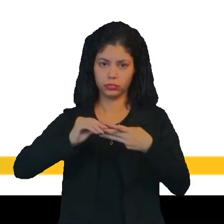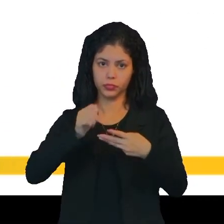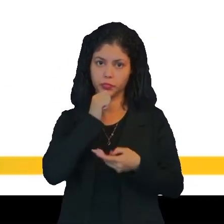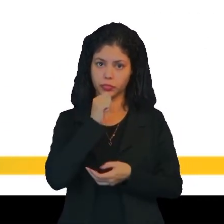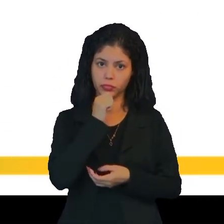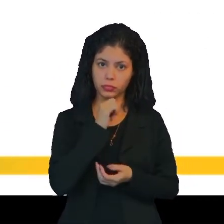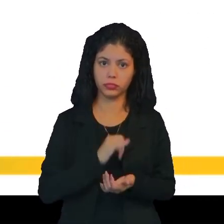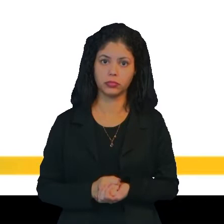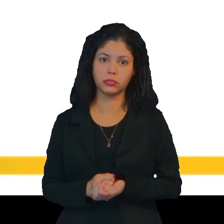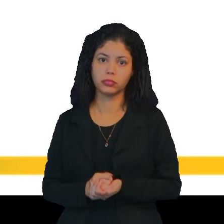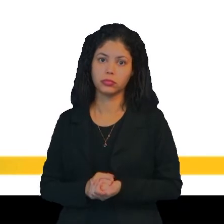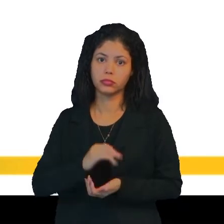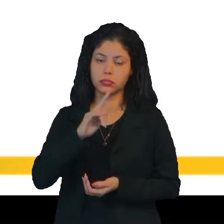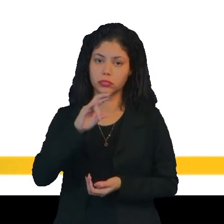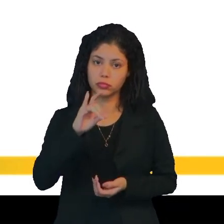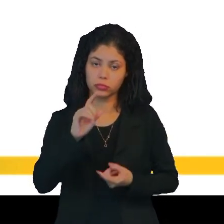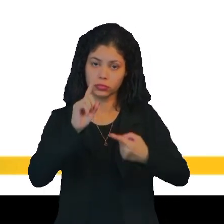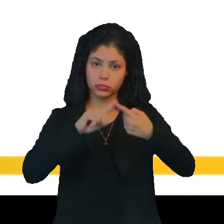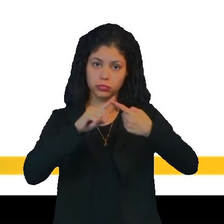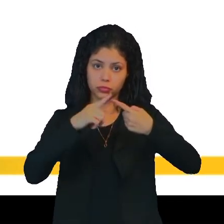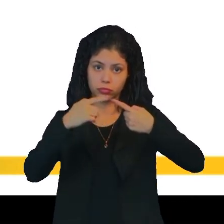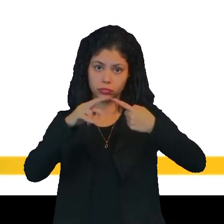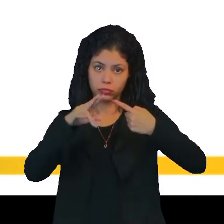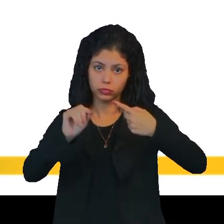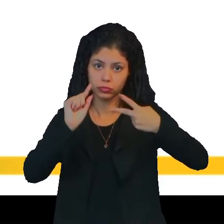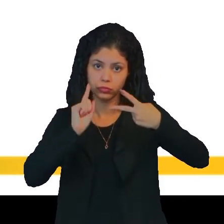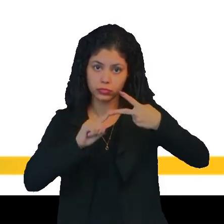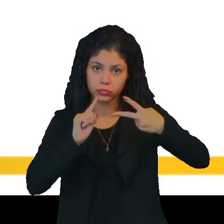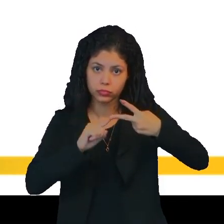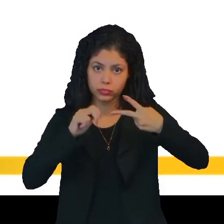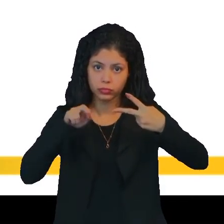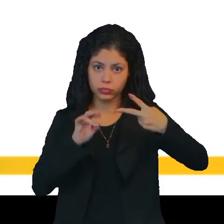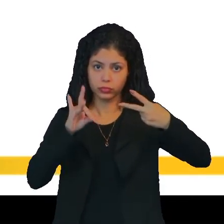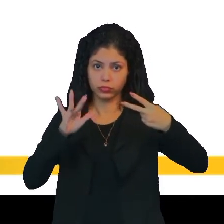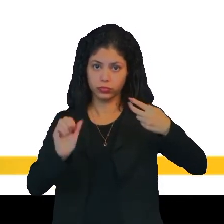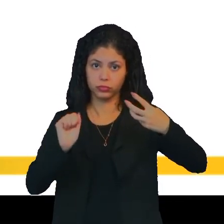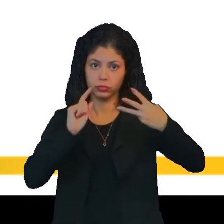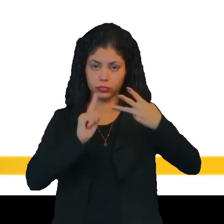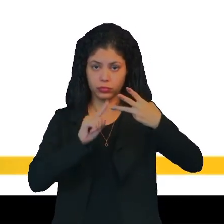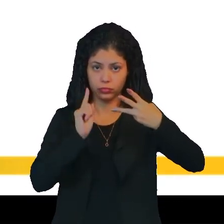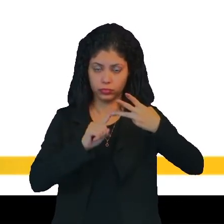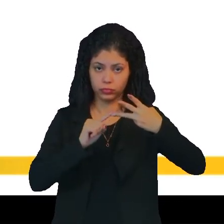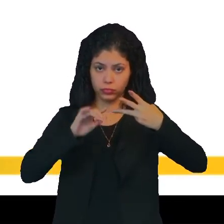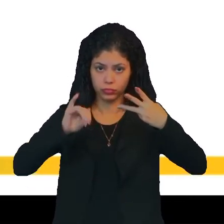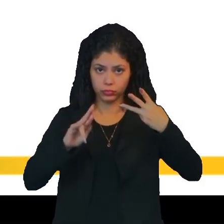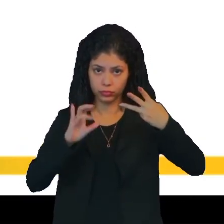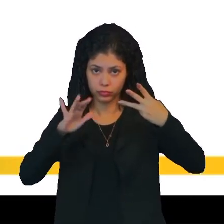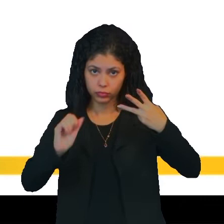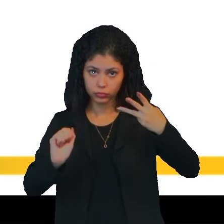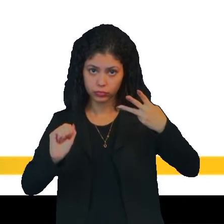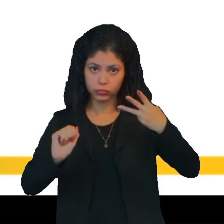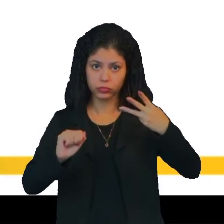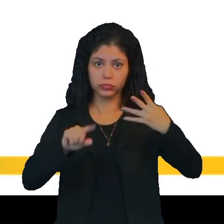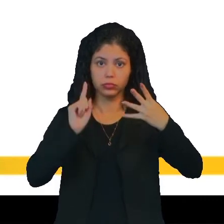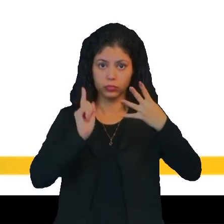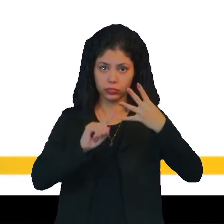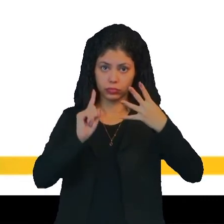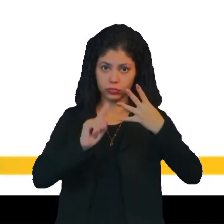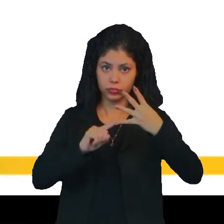exemplo, os moneras eles são procariotos, os protistas são eucariotos unicelulares, o reino Fungi são eucariotos